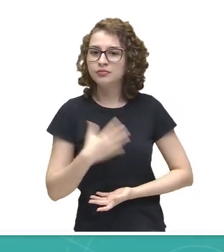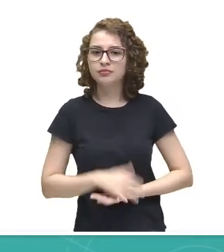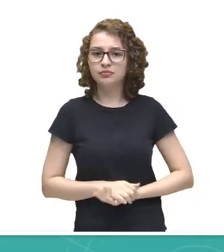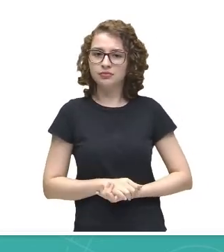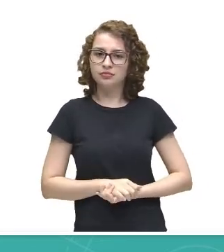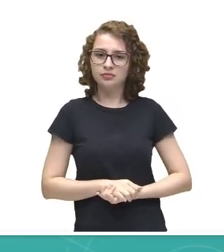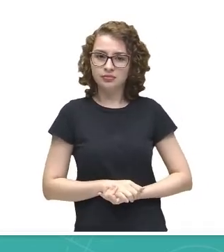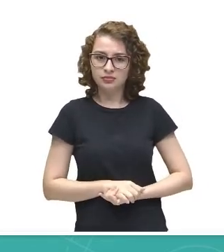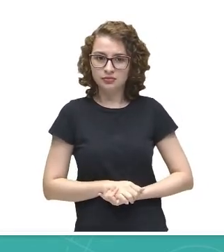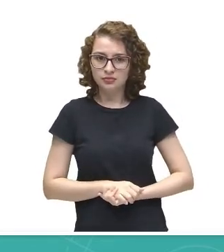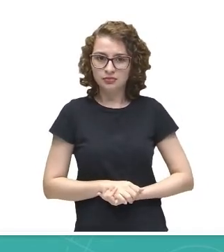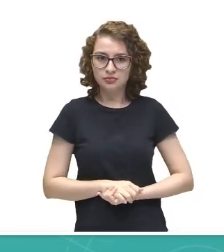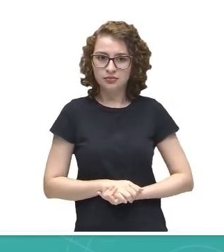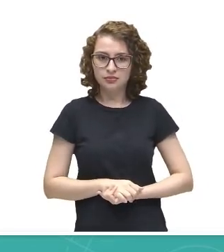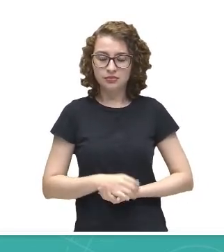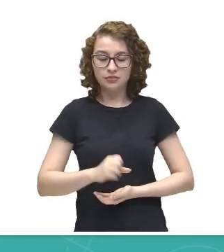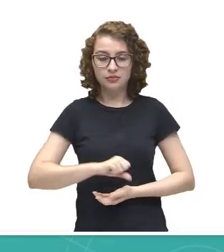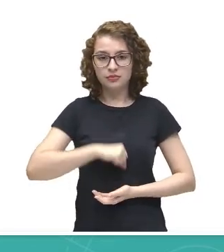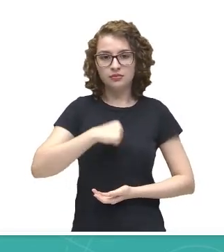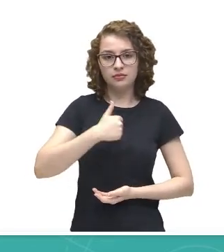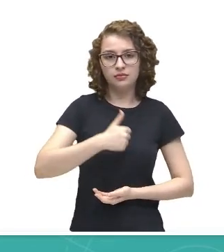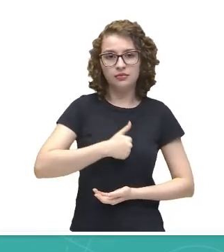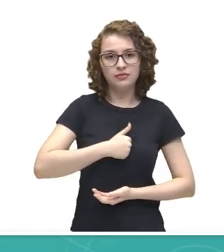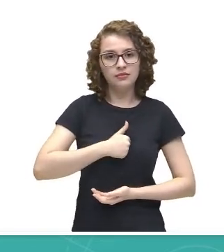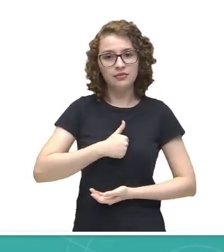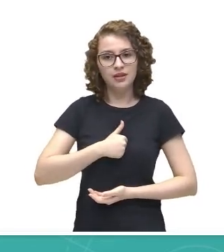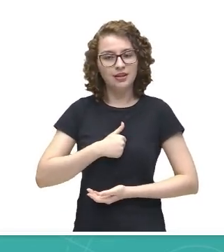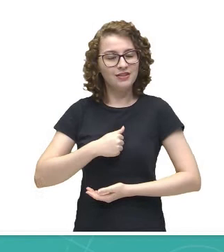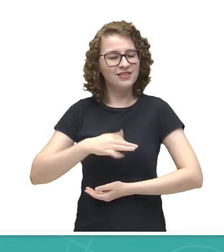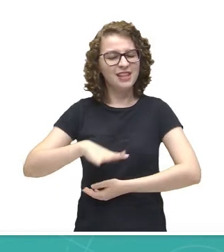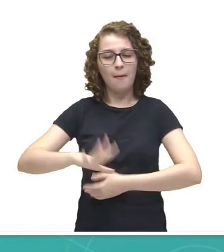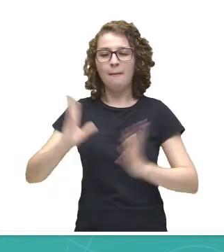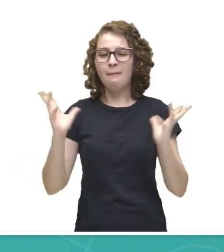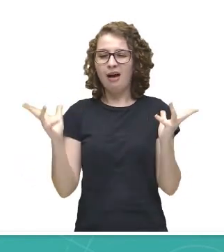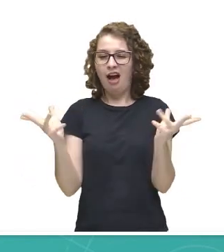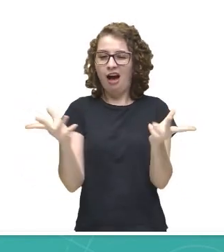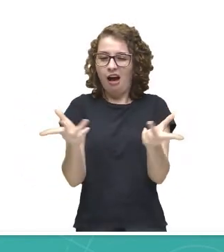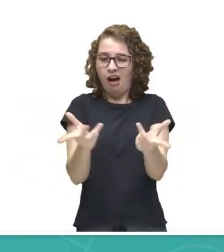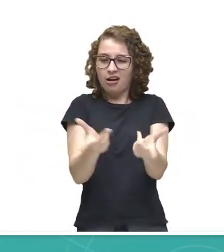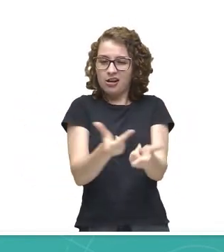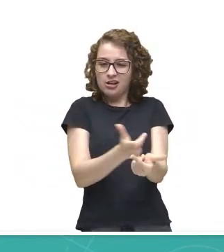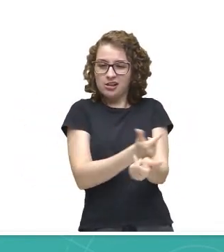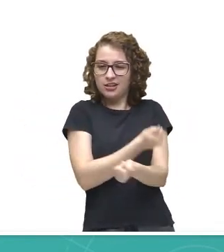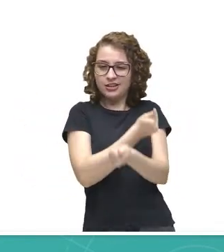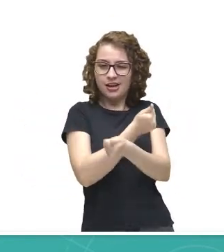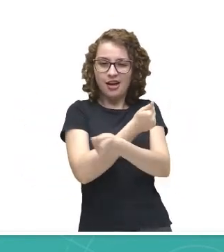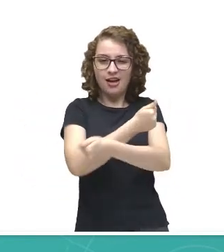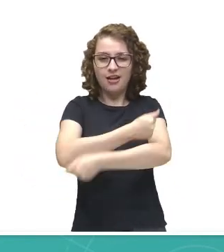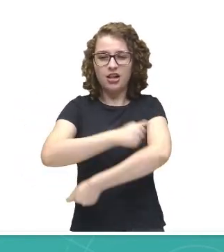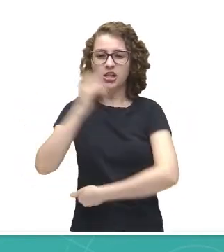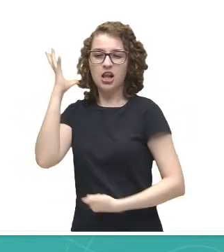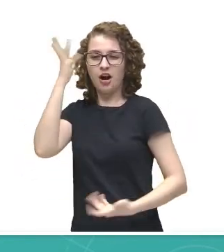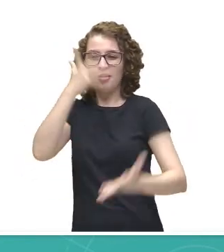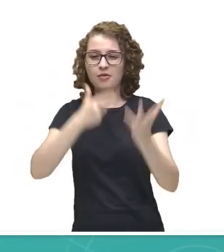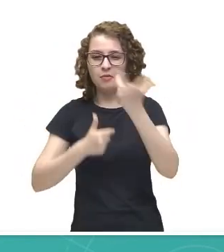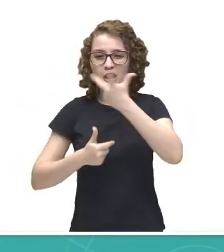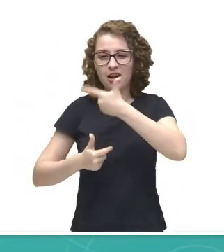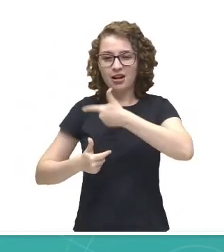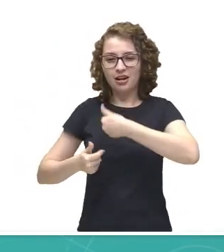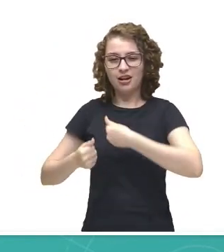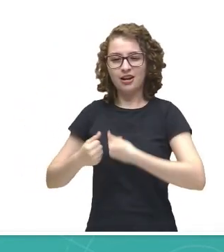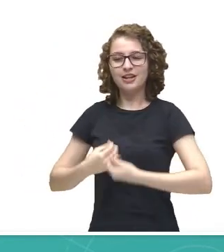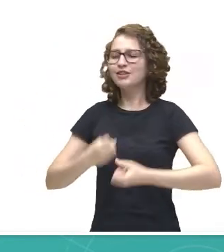ter certeza que a autoestima dele vai ser elevadíssima. Ele vai se sentir ali super bem no meio